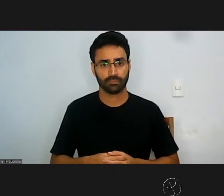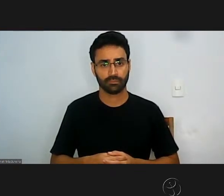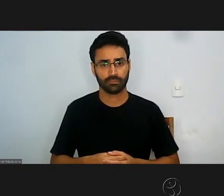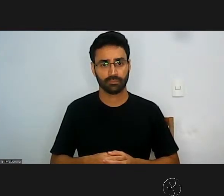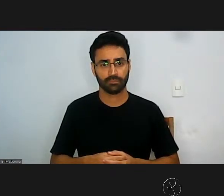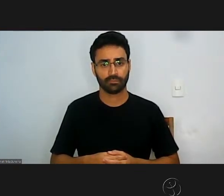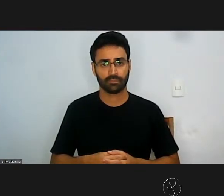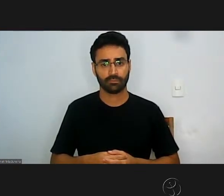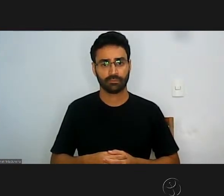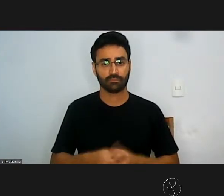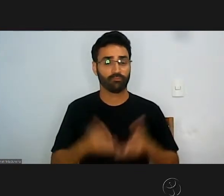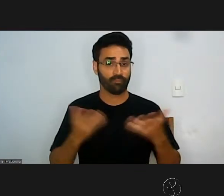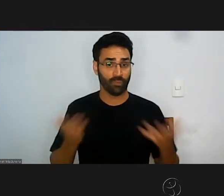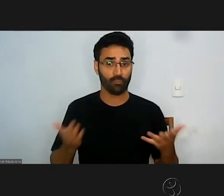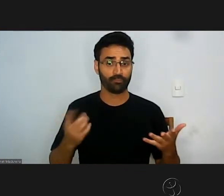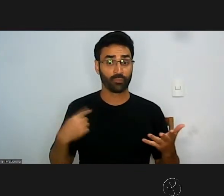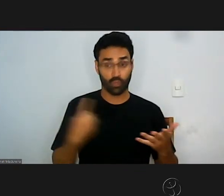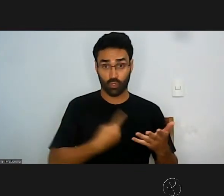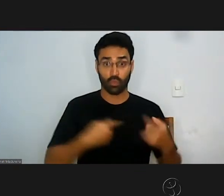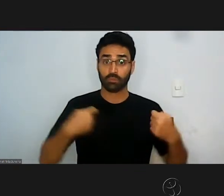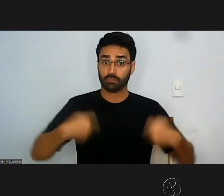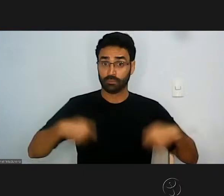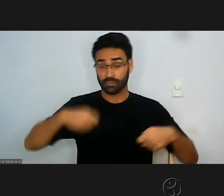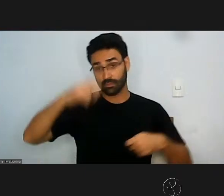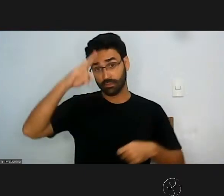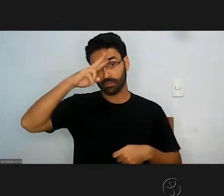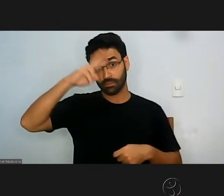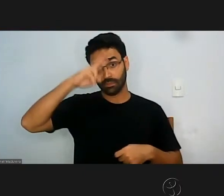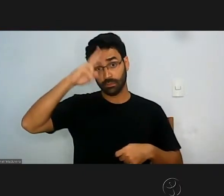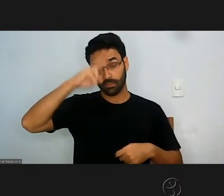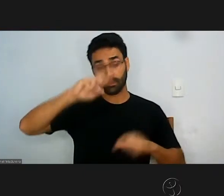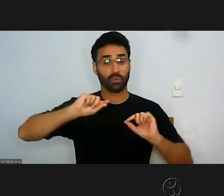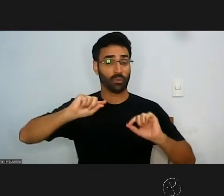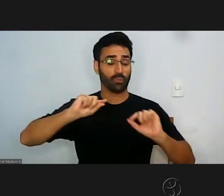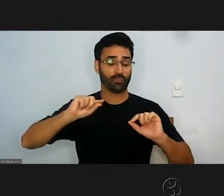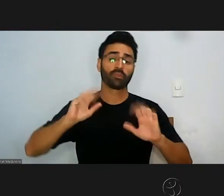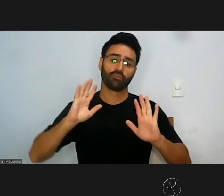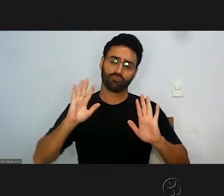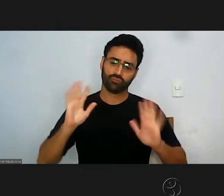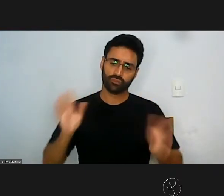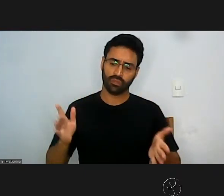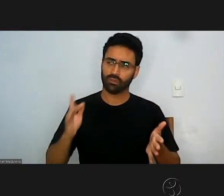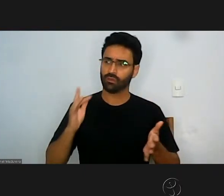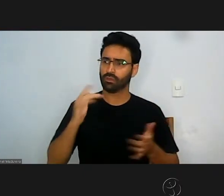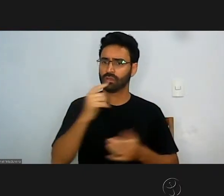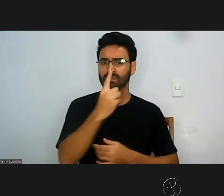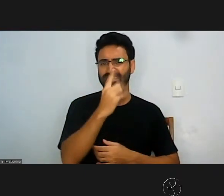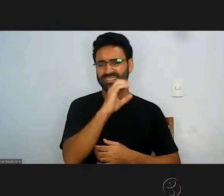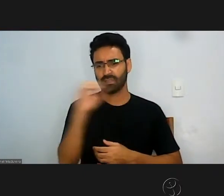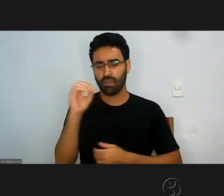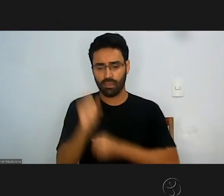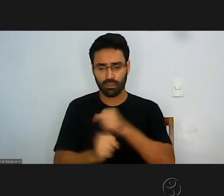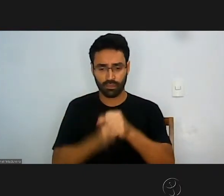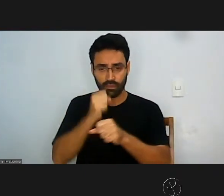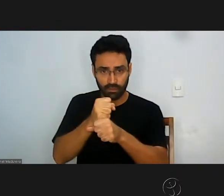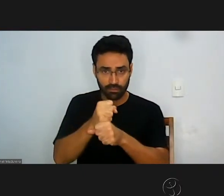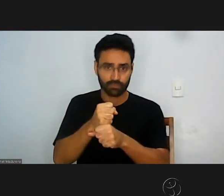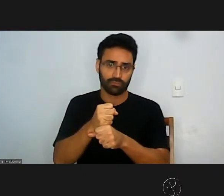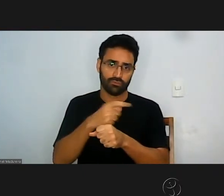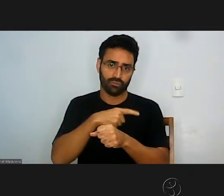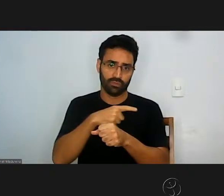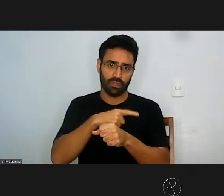E devemos lembrar que, durante um século, a doutrina e prática